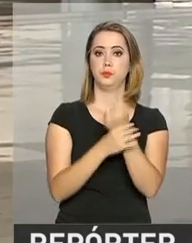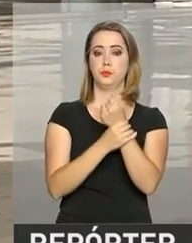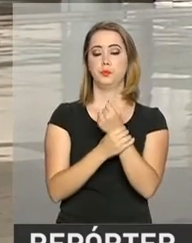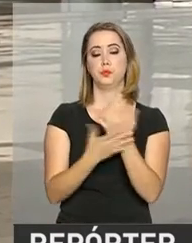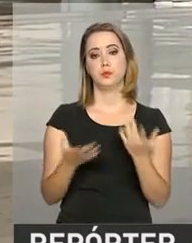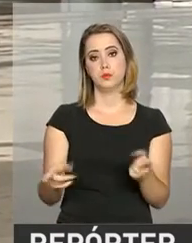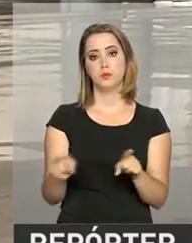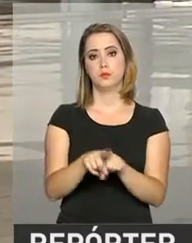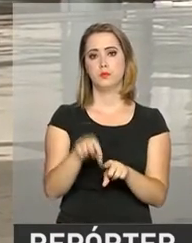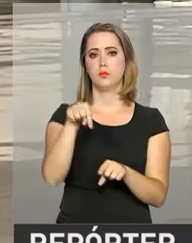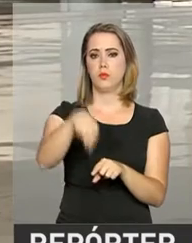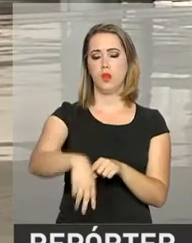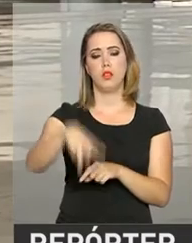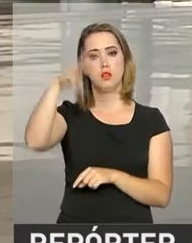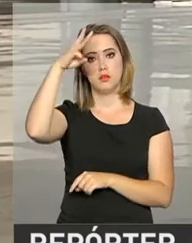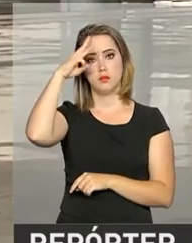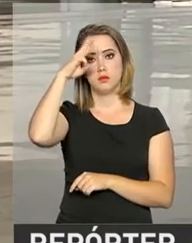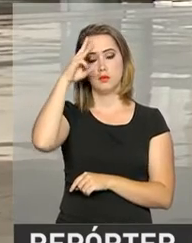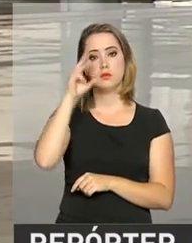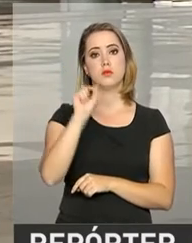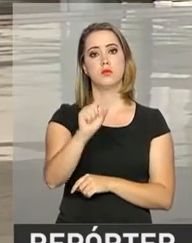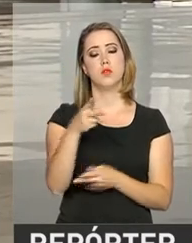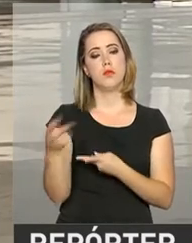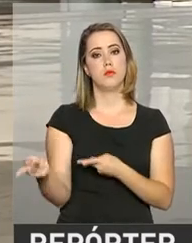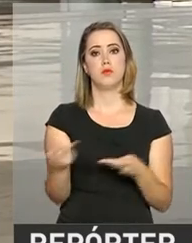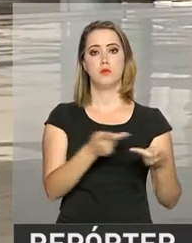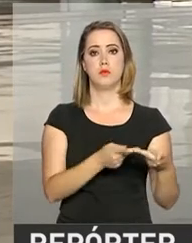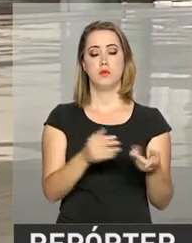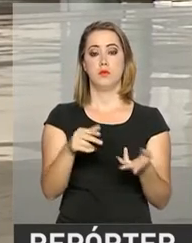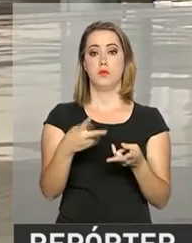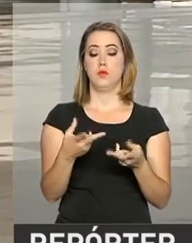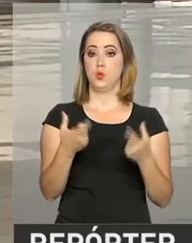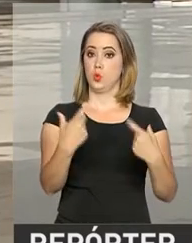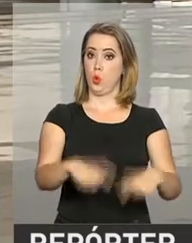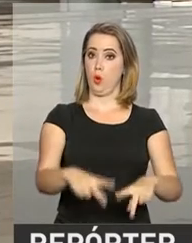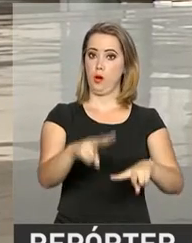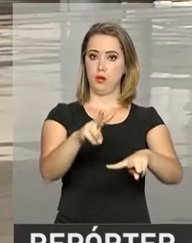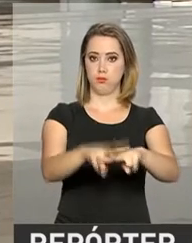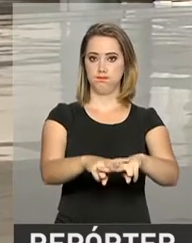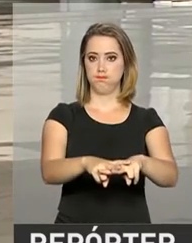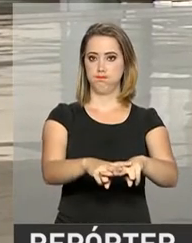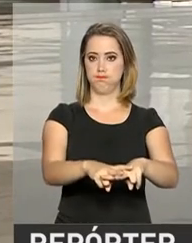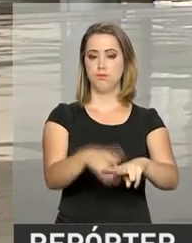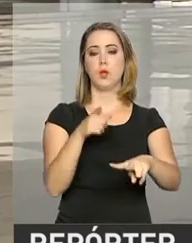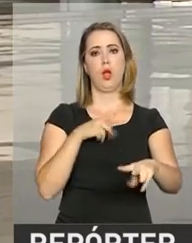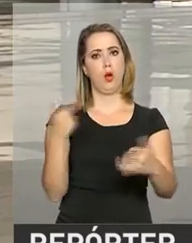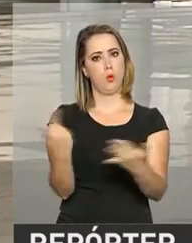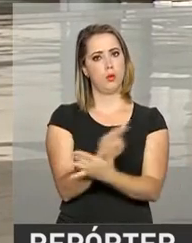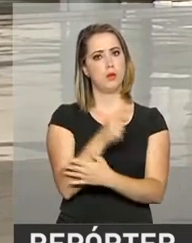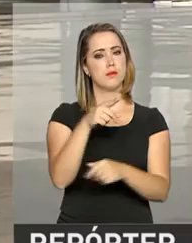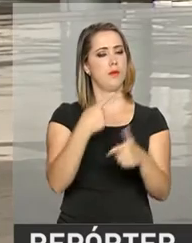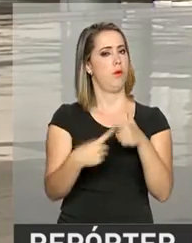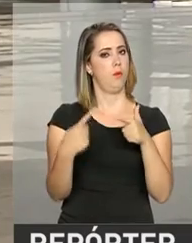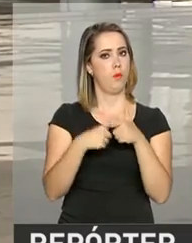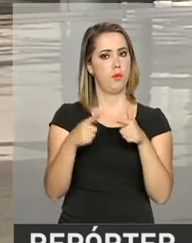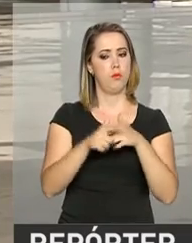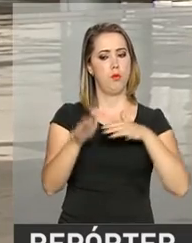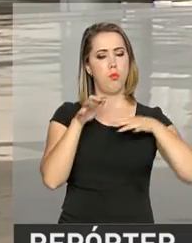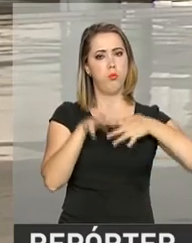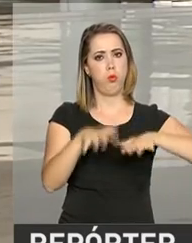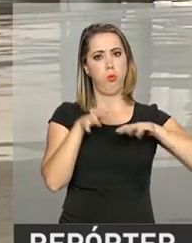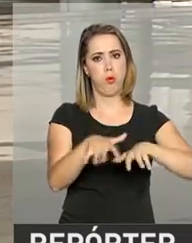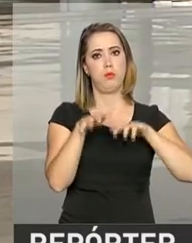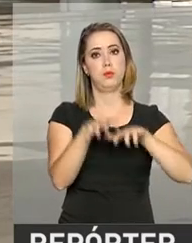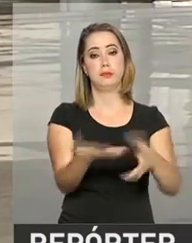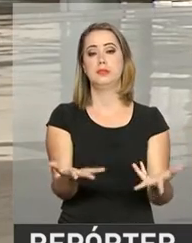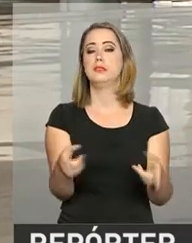Sérgio Fortes. Nesta terça-feira, visitou o presídio Anísio Jobim, onde ocorreu a rebelião, e também a